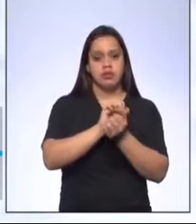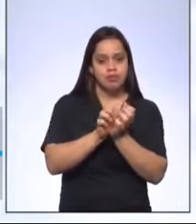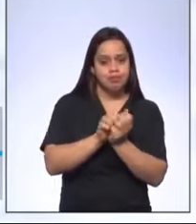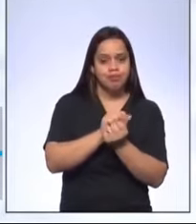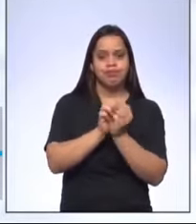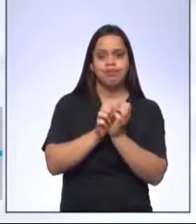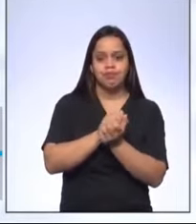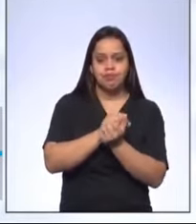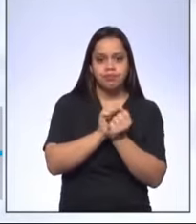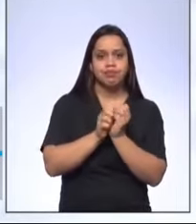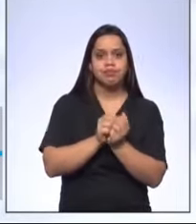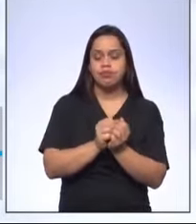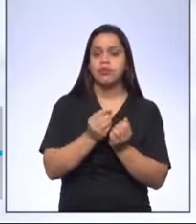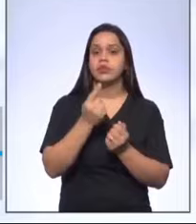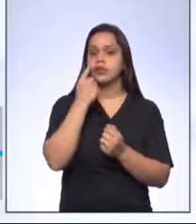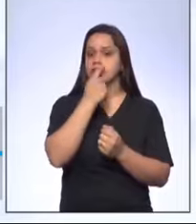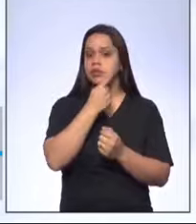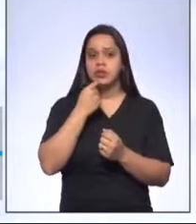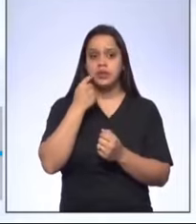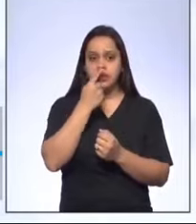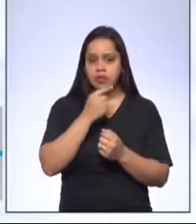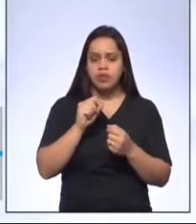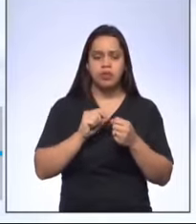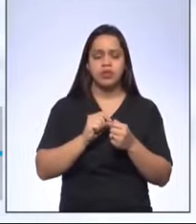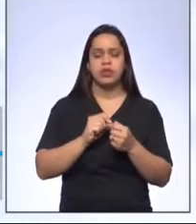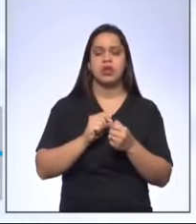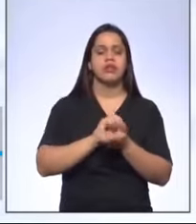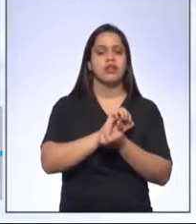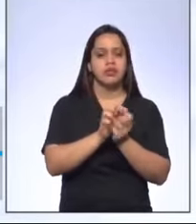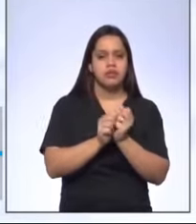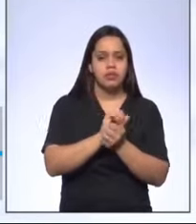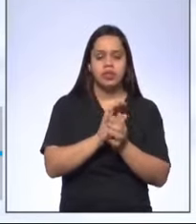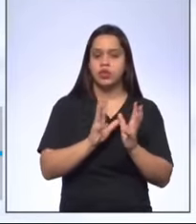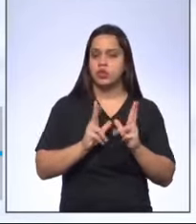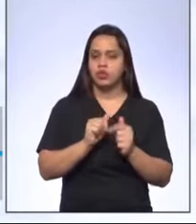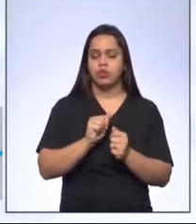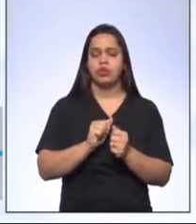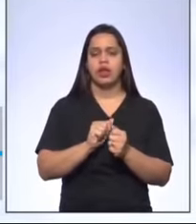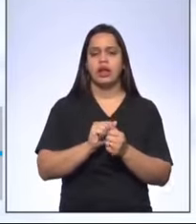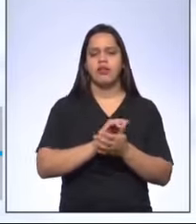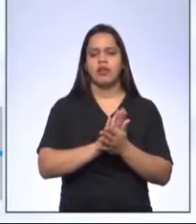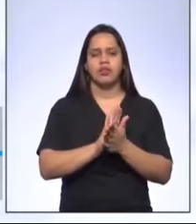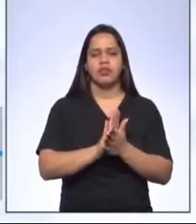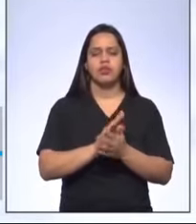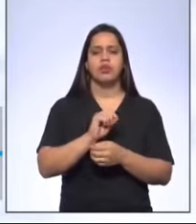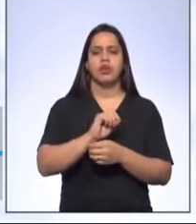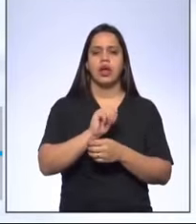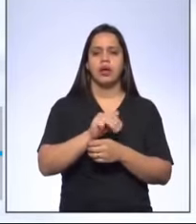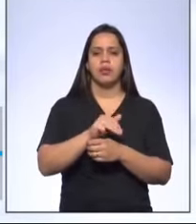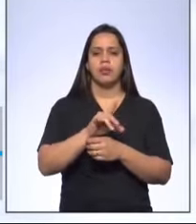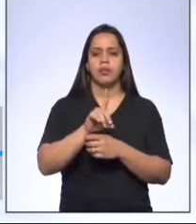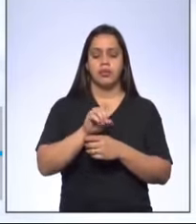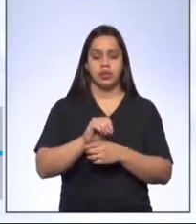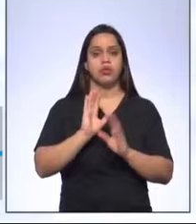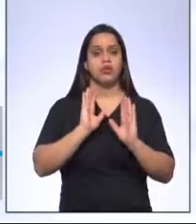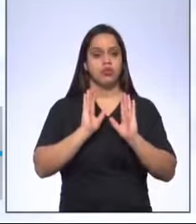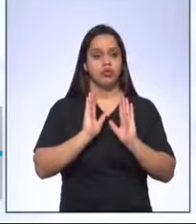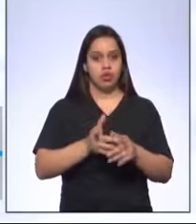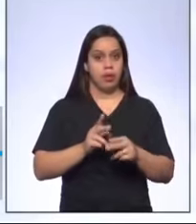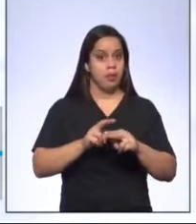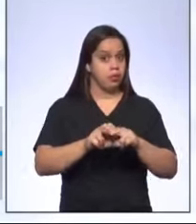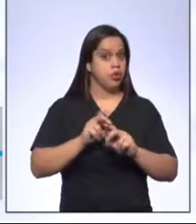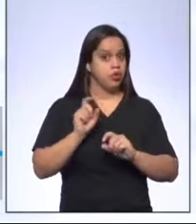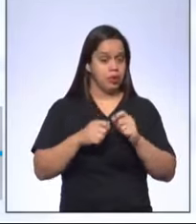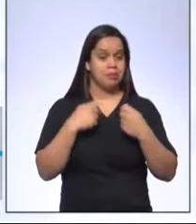boca, tá bom? Na verdade, elas vão destruir amido e tal. E aí, entrou na minha boca, eu mastiguei, por isso que tem que